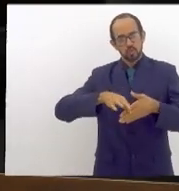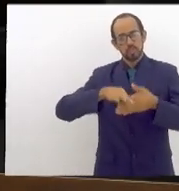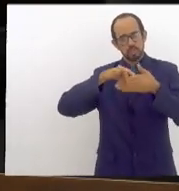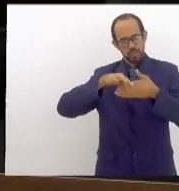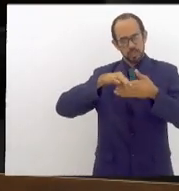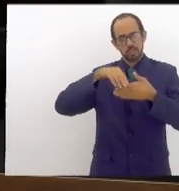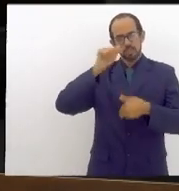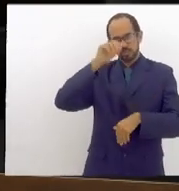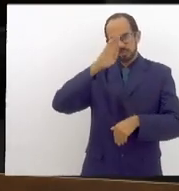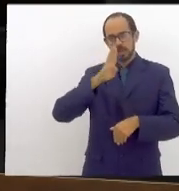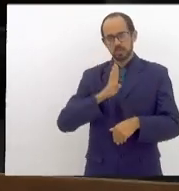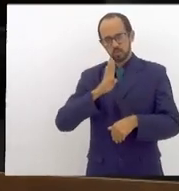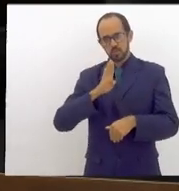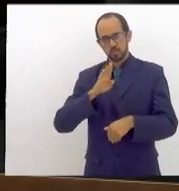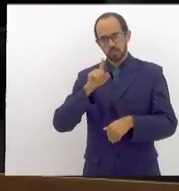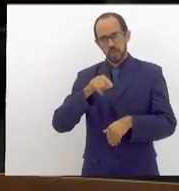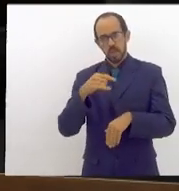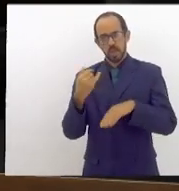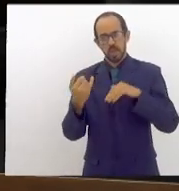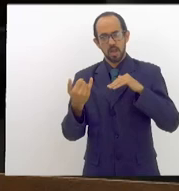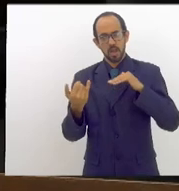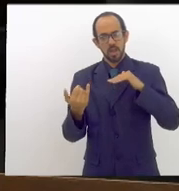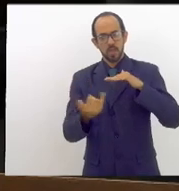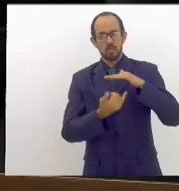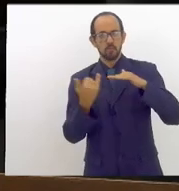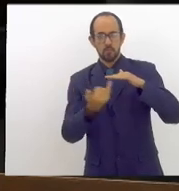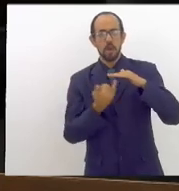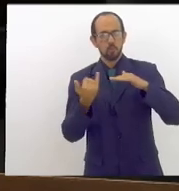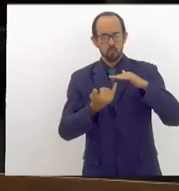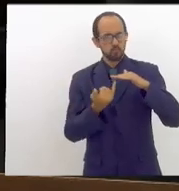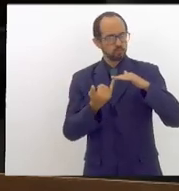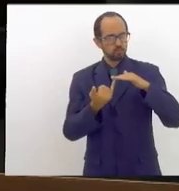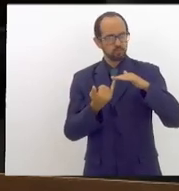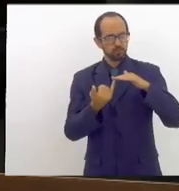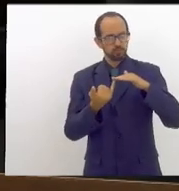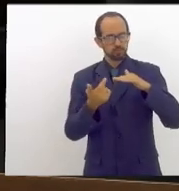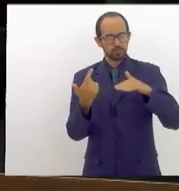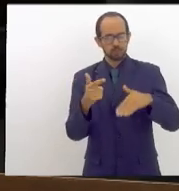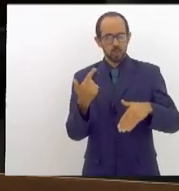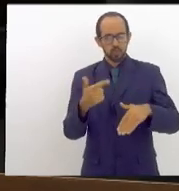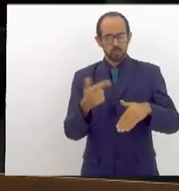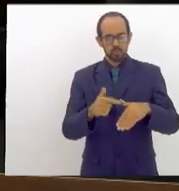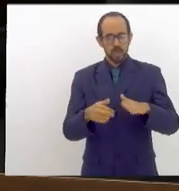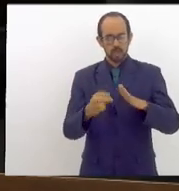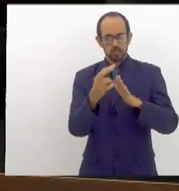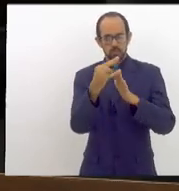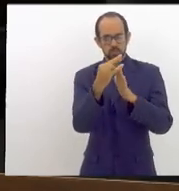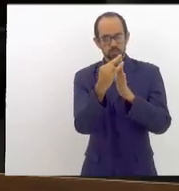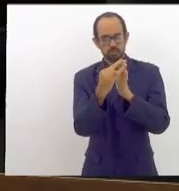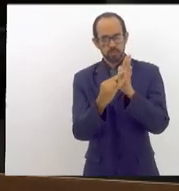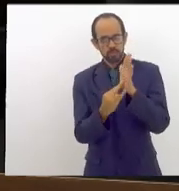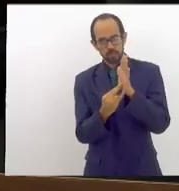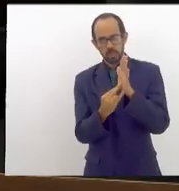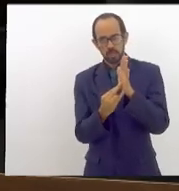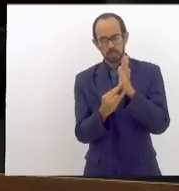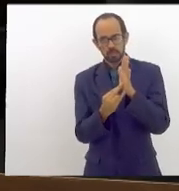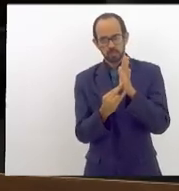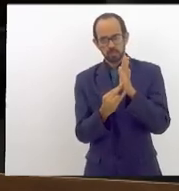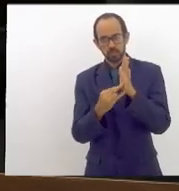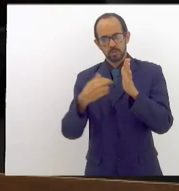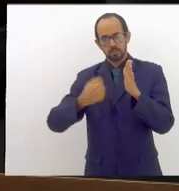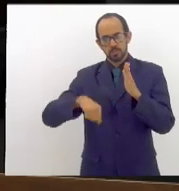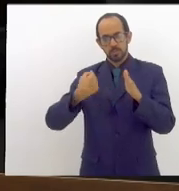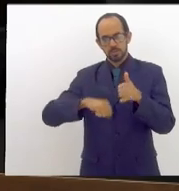e é informal onde é que está escrito no regimento interno que tem que